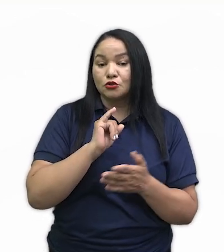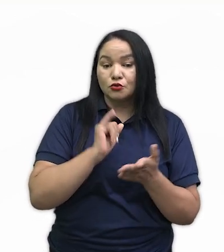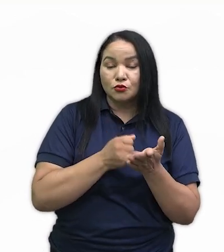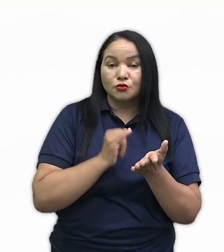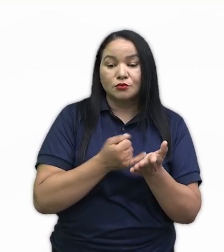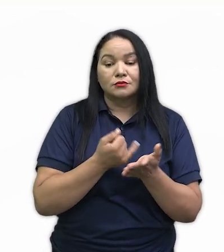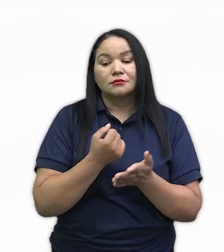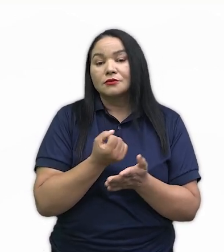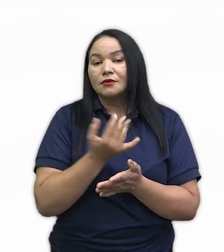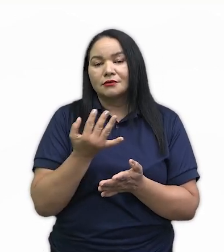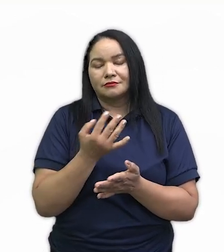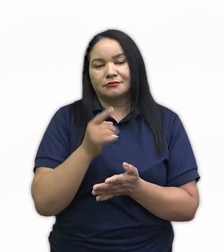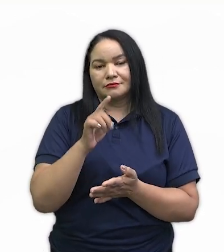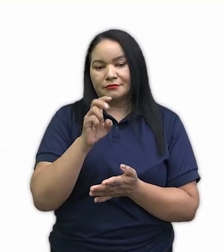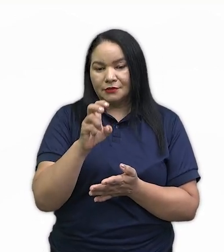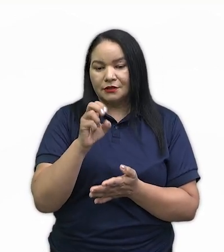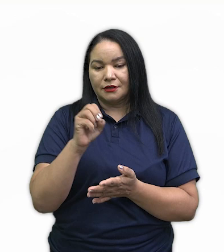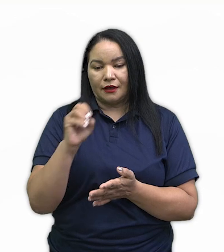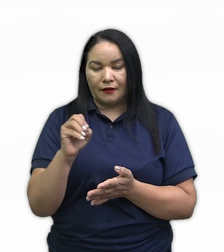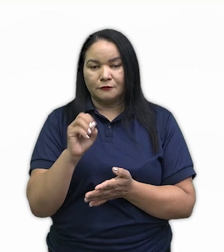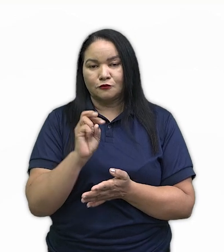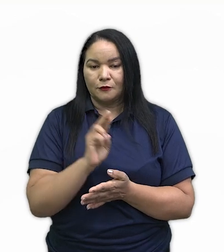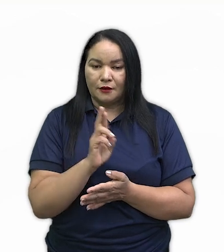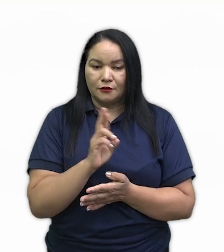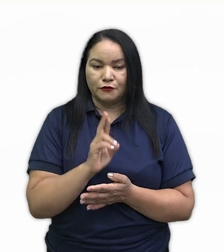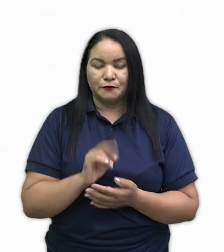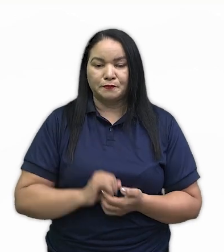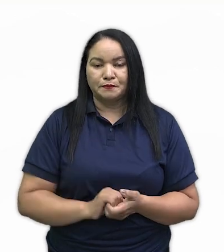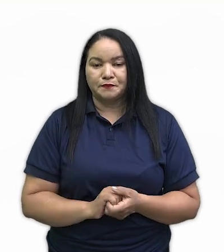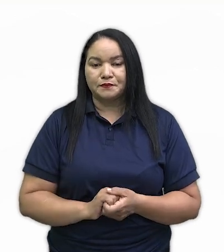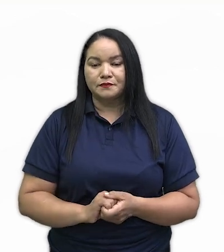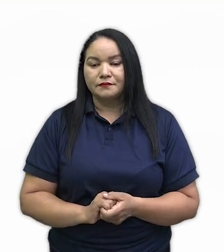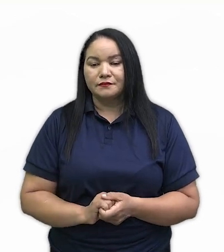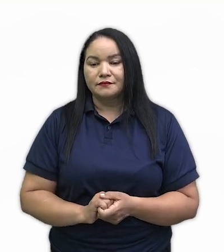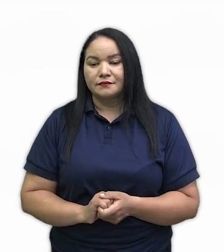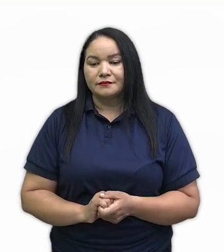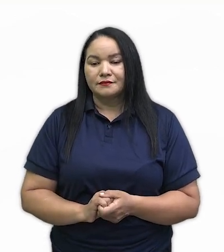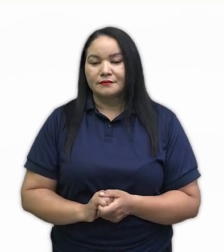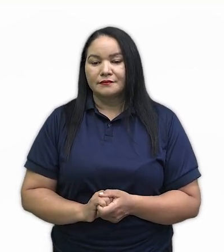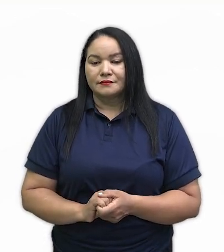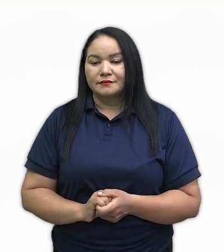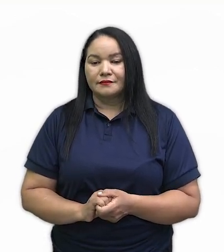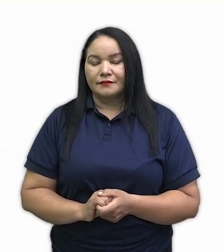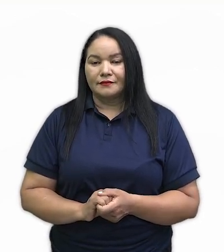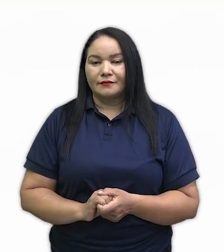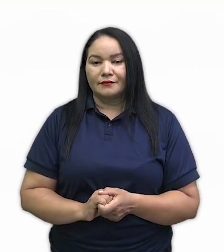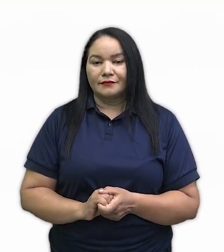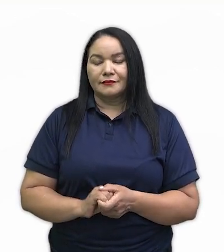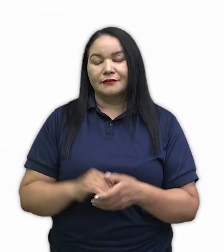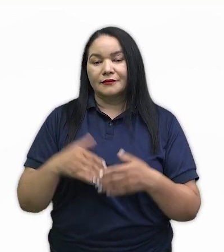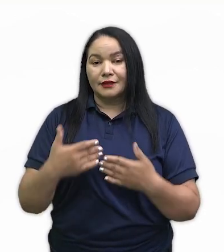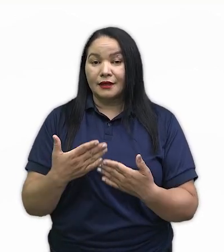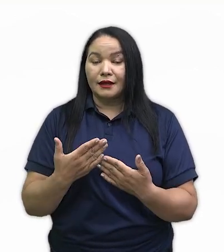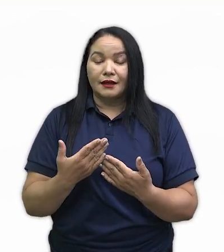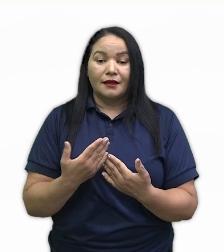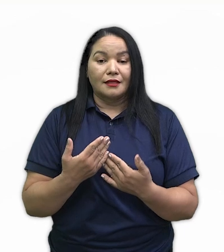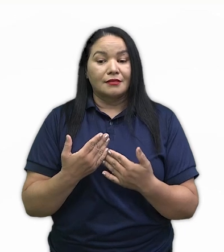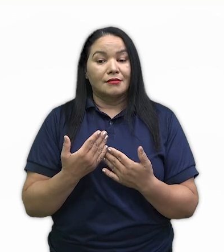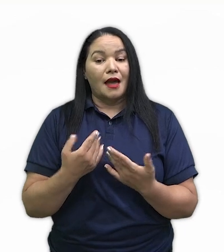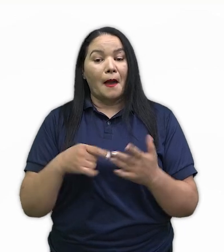foi igual a R$500. Turma, embora a questão não